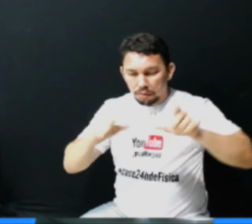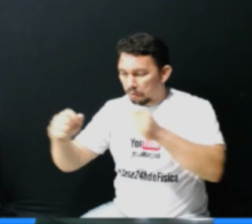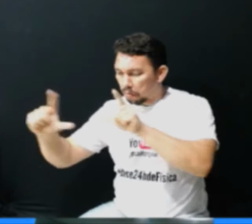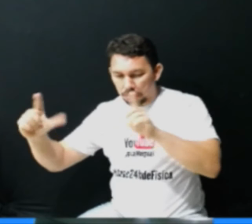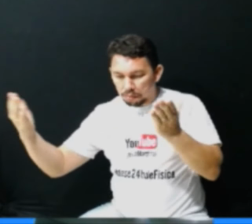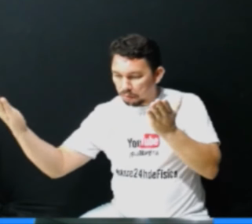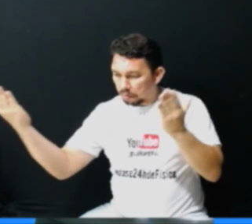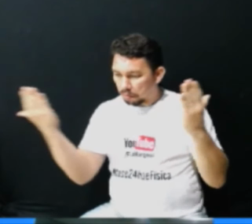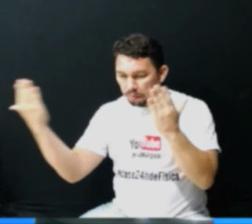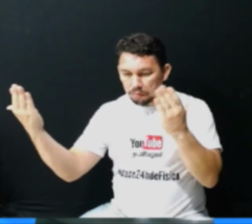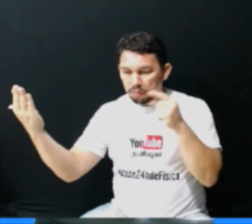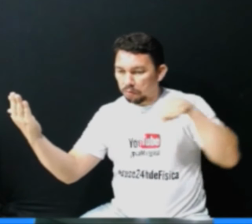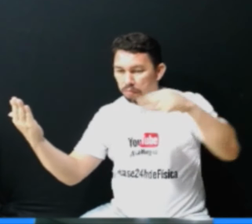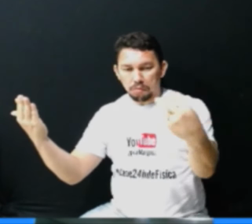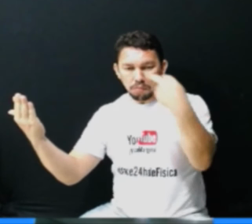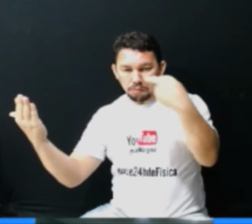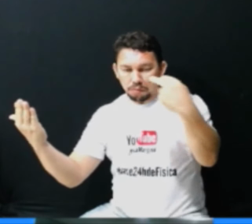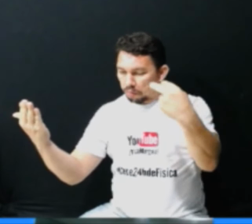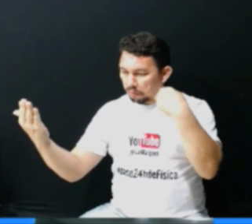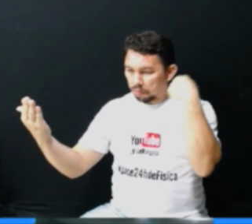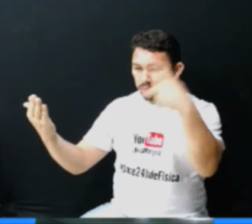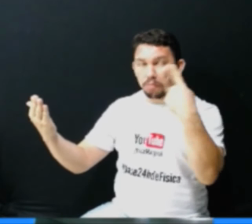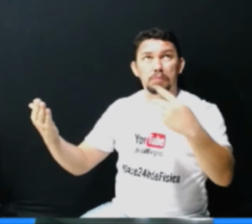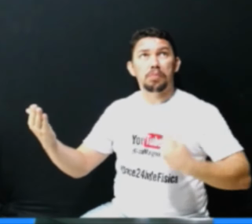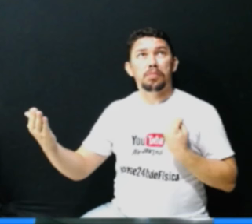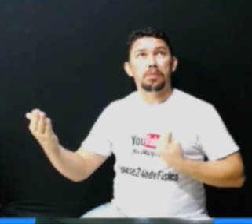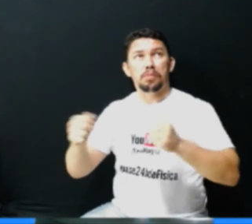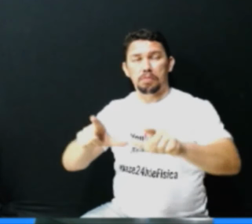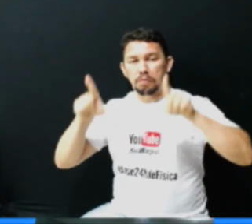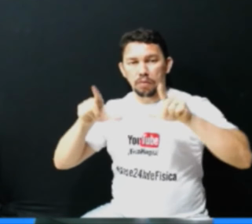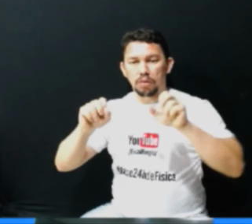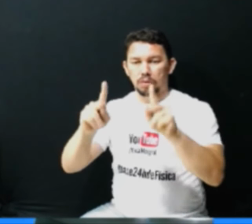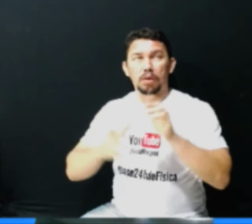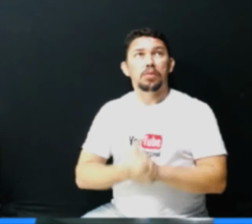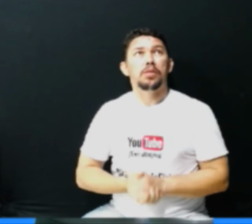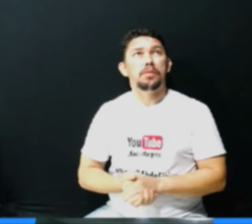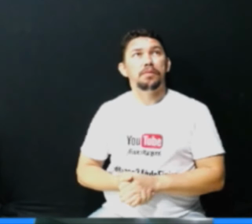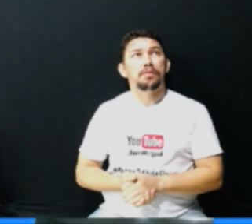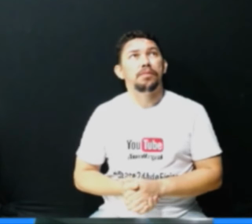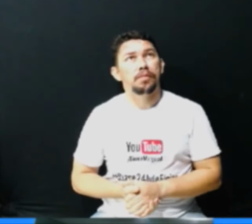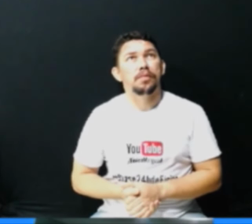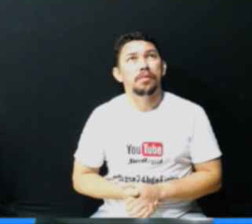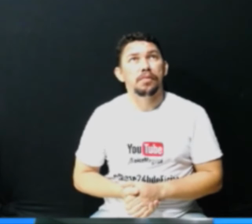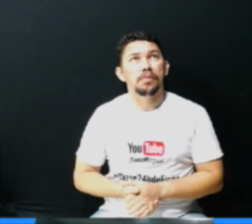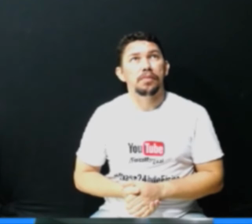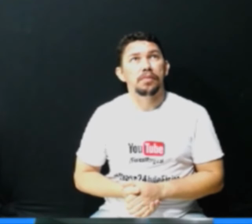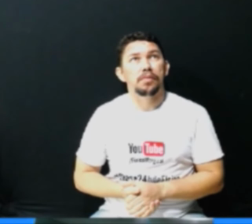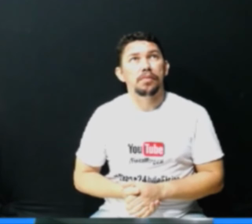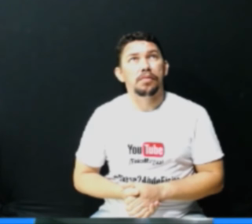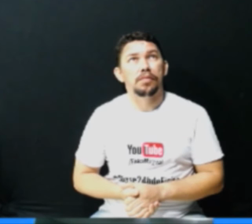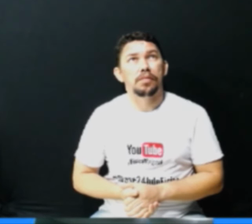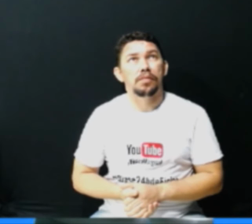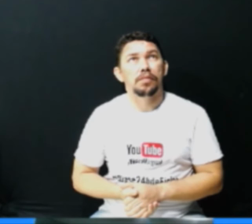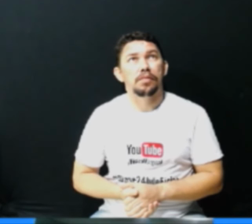já estejam vendo a minha tela por aí, ou deve estar carregando. Sim, tá ok. Tá ok? Estamos vendo. Pronto. A